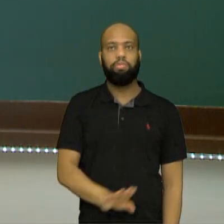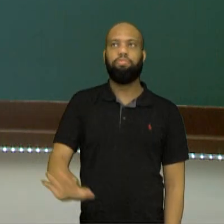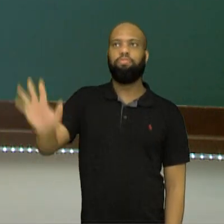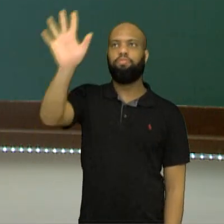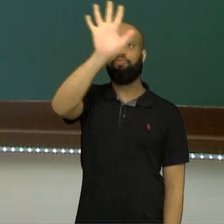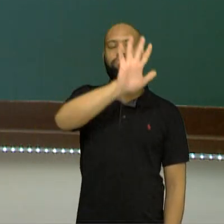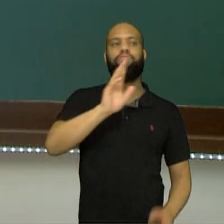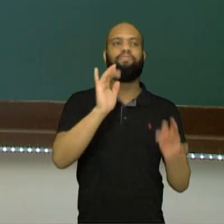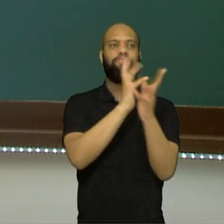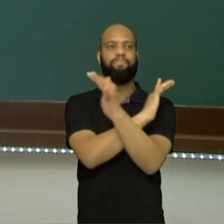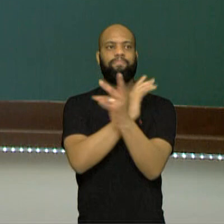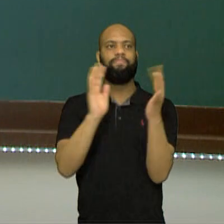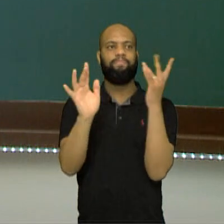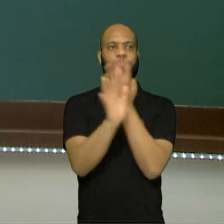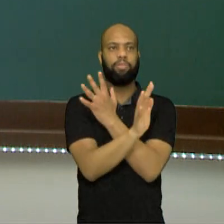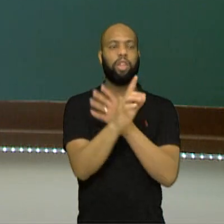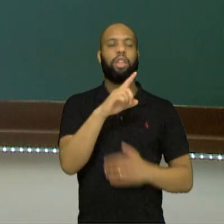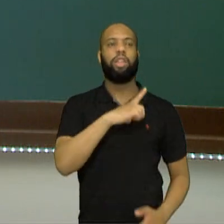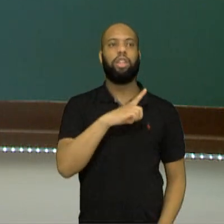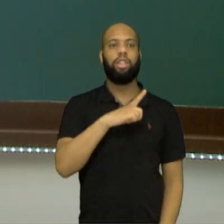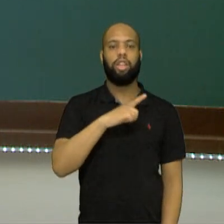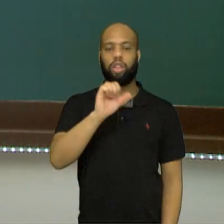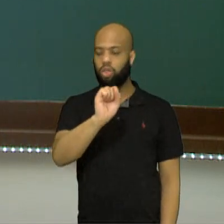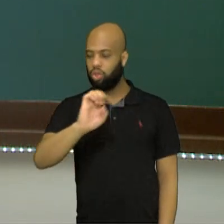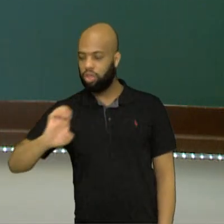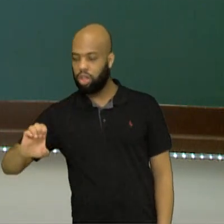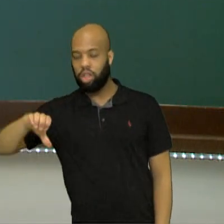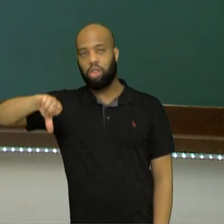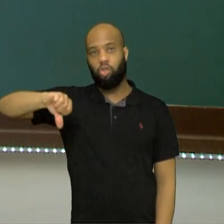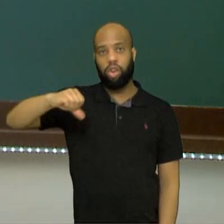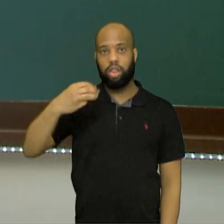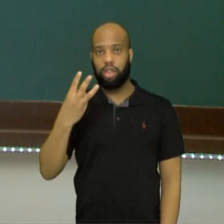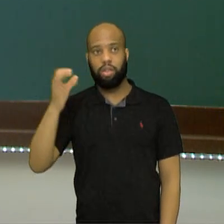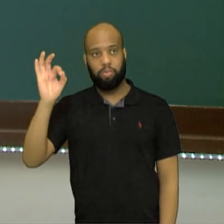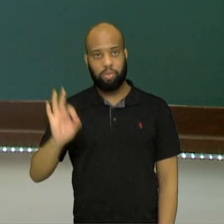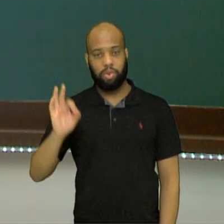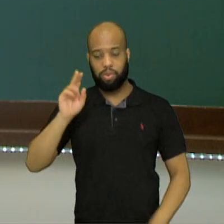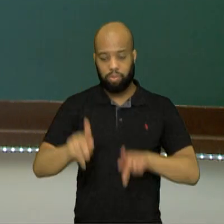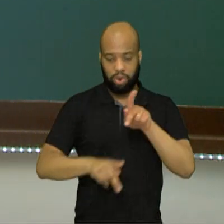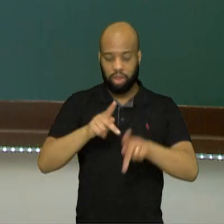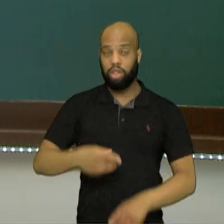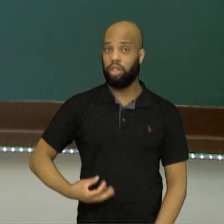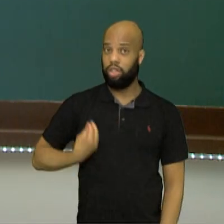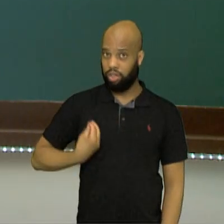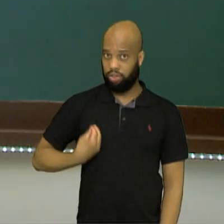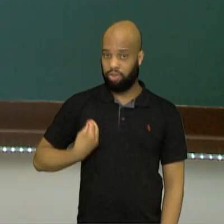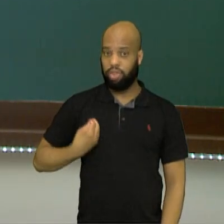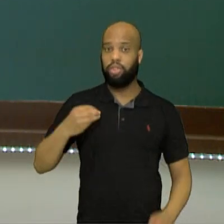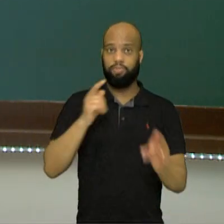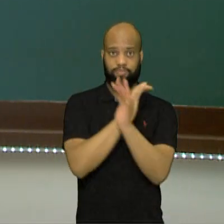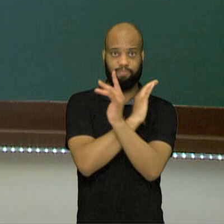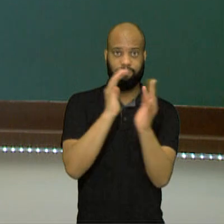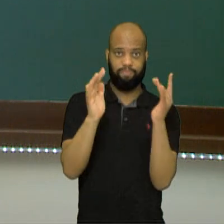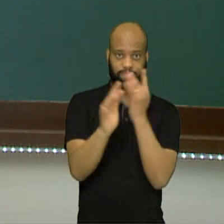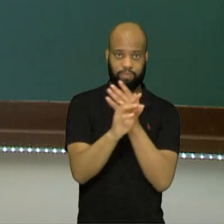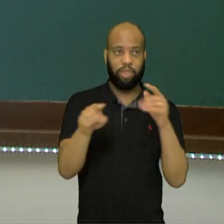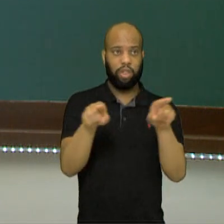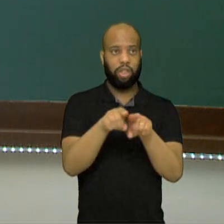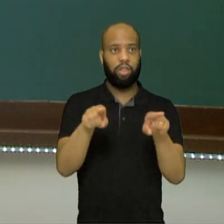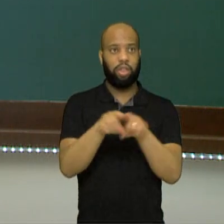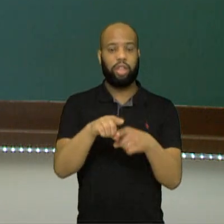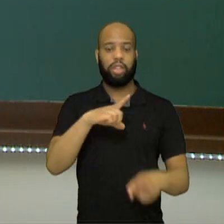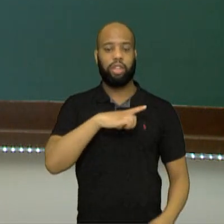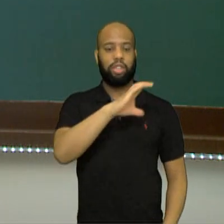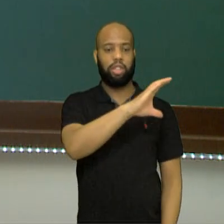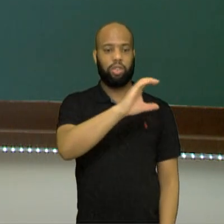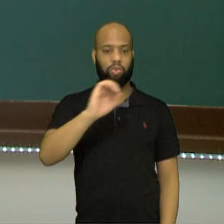área urbana. Aí no Sudeste, 93% da população vive em área urbana. No Centro-Oeste, aqui a gente não tem